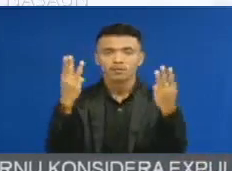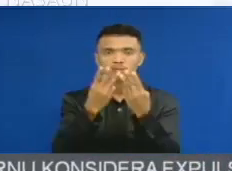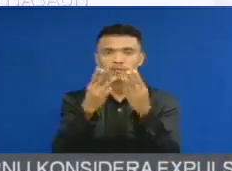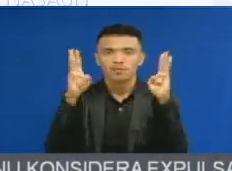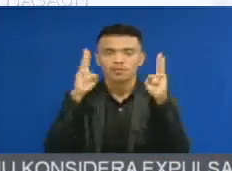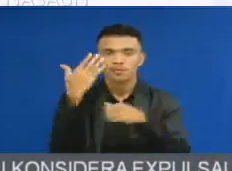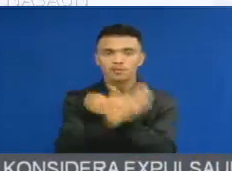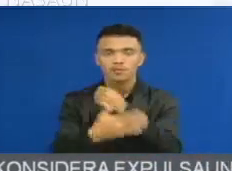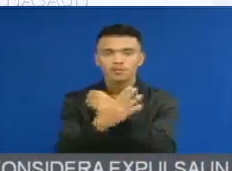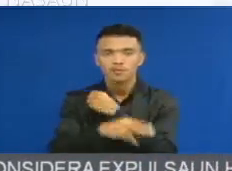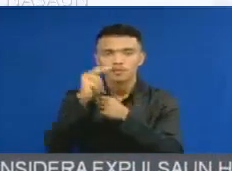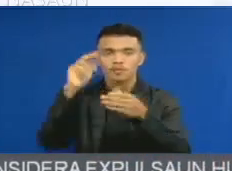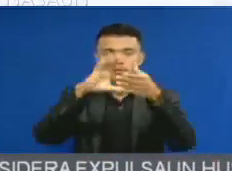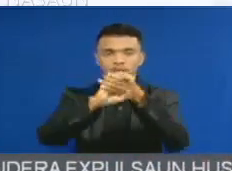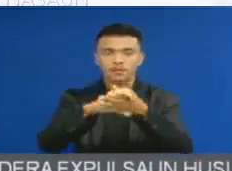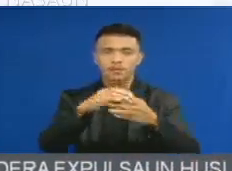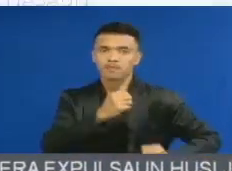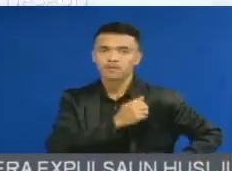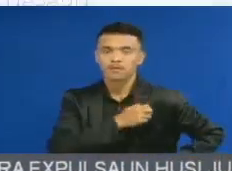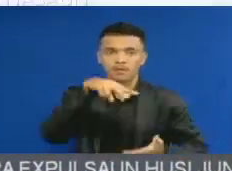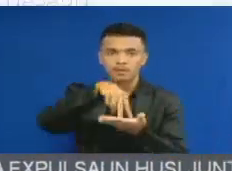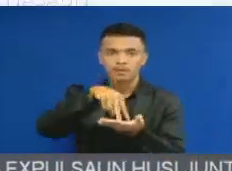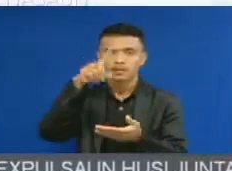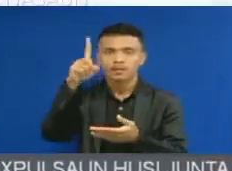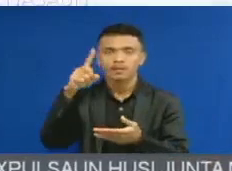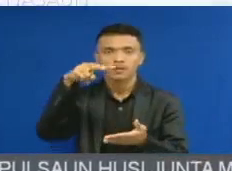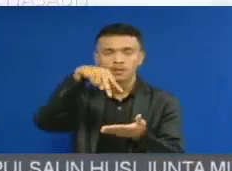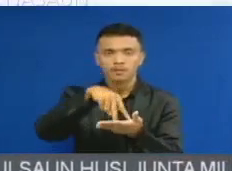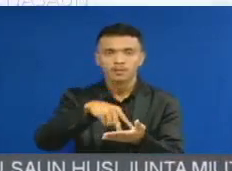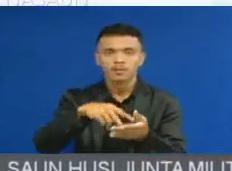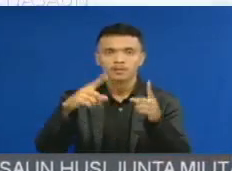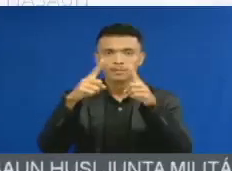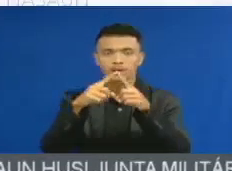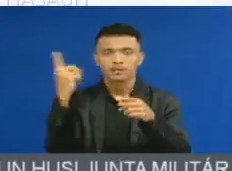efi efi dateli, existi dan ida, existi